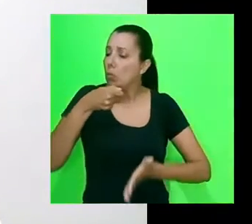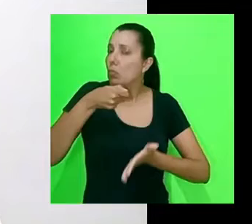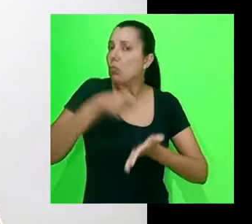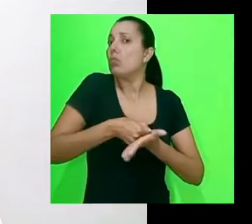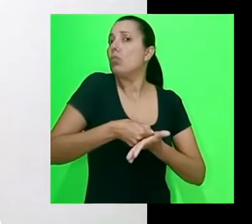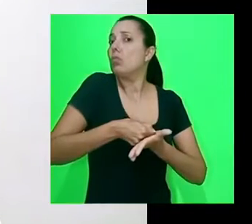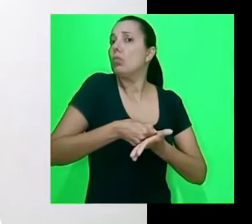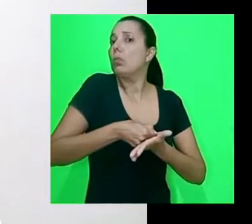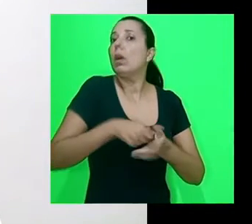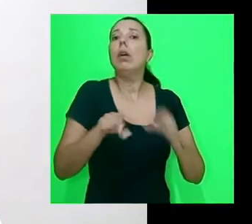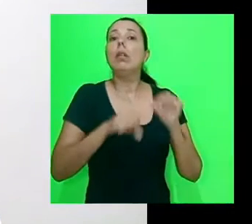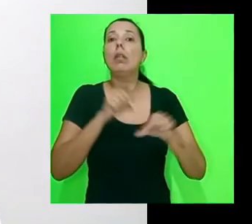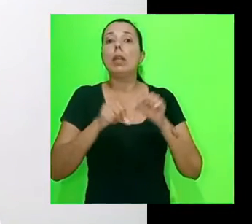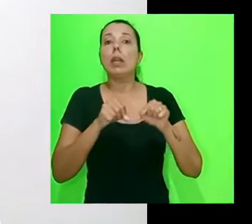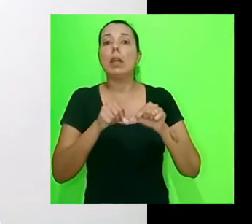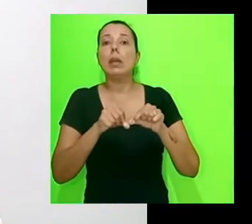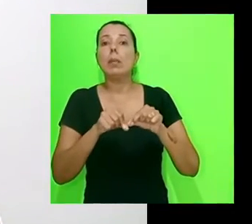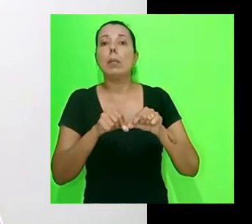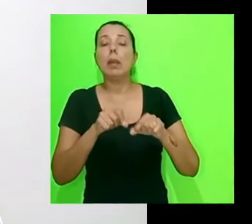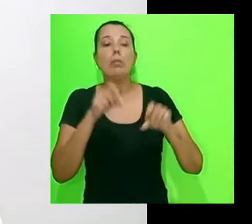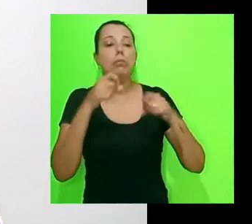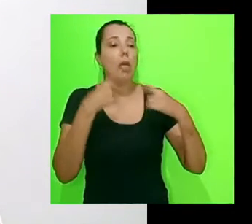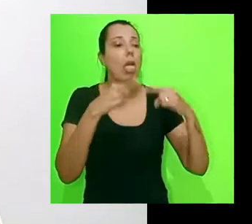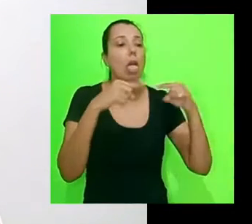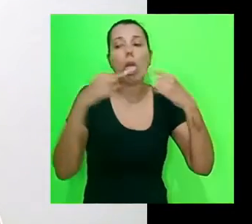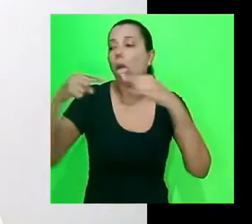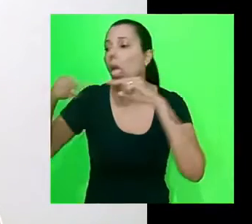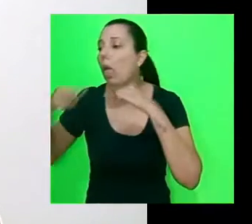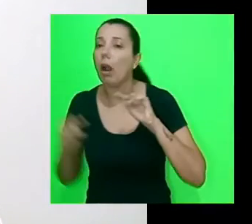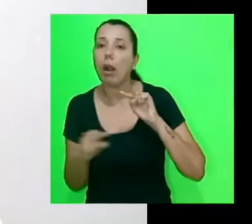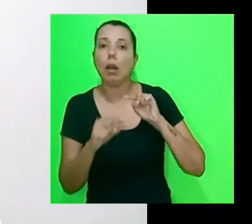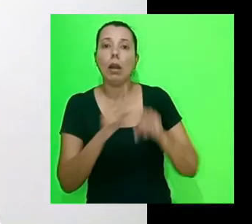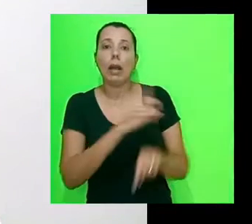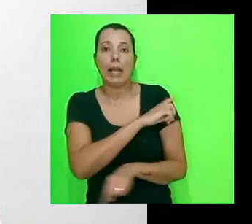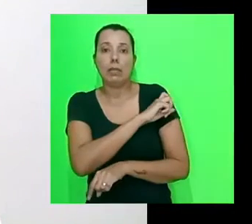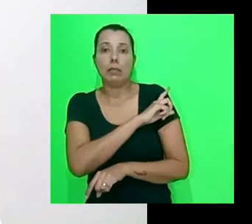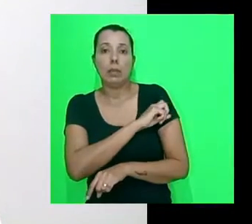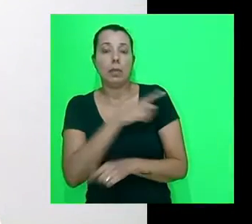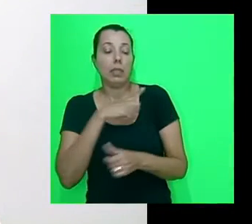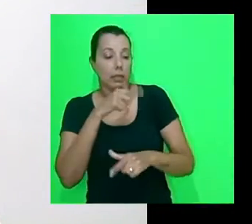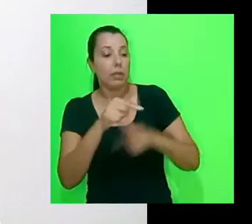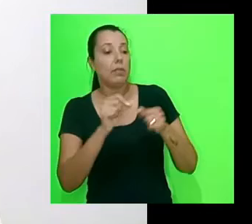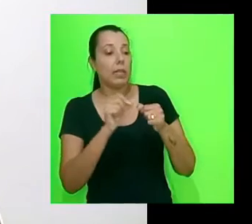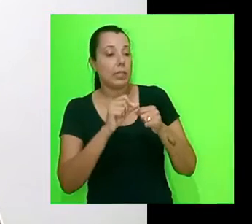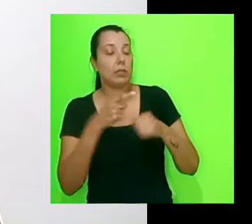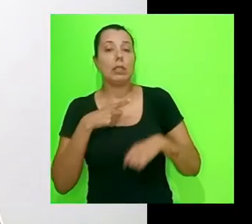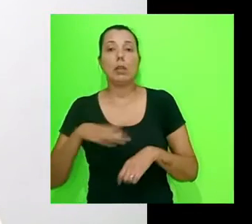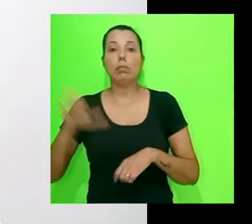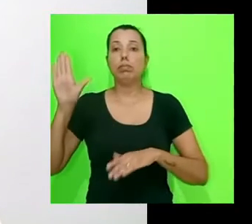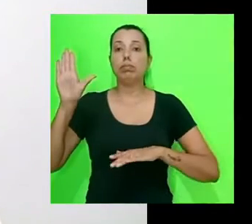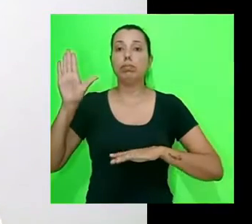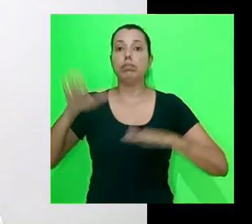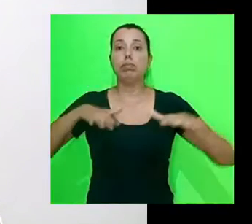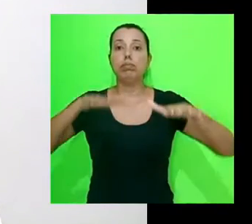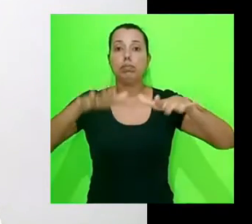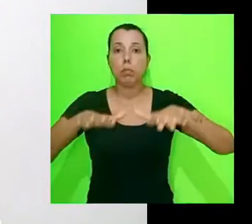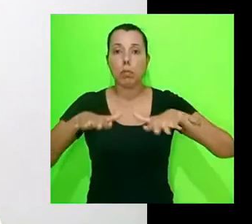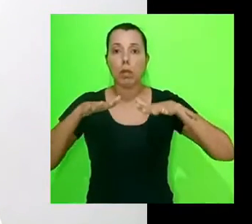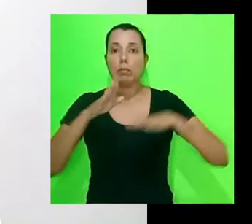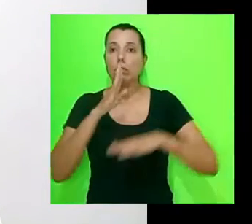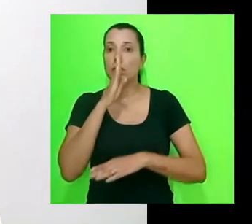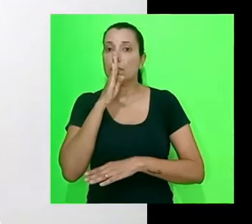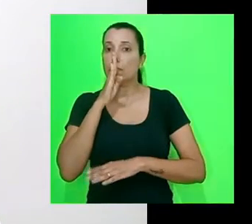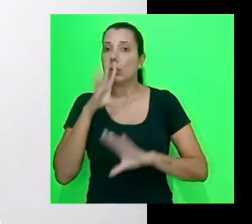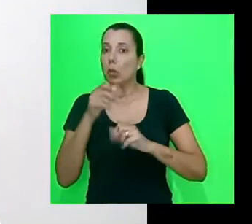ter clareza que a violência contra a mulher é uma violência contra a sociedade. Por isso, precisamos